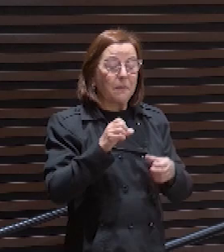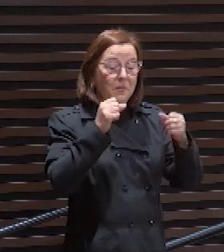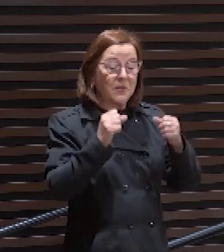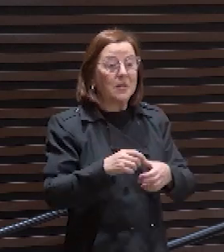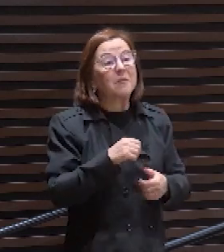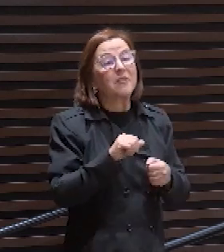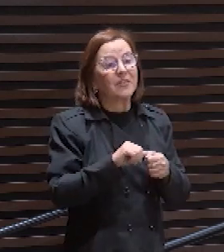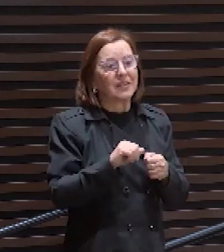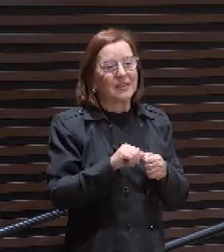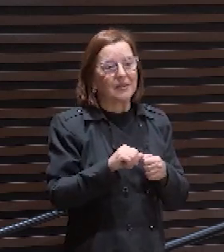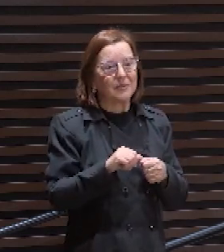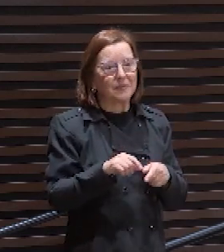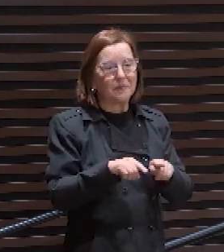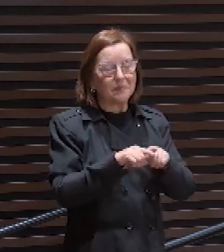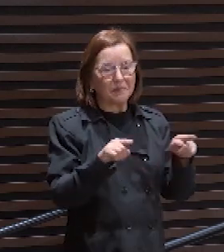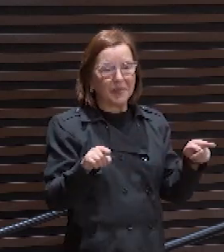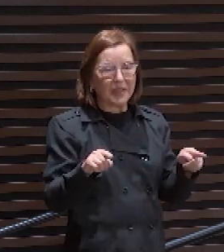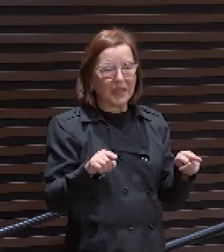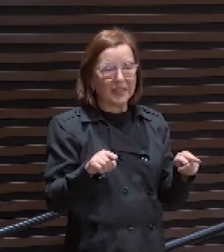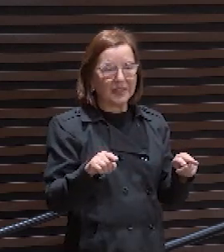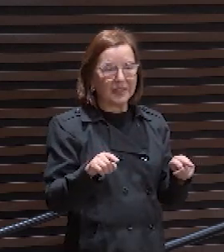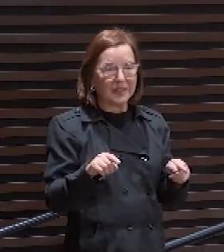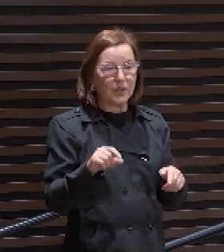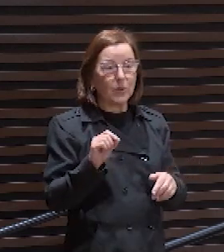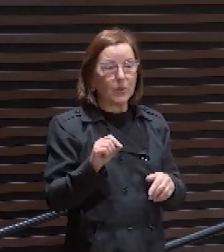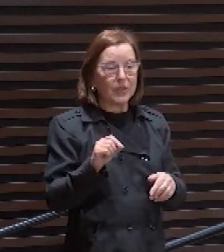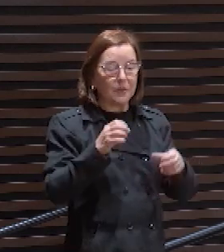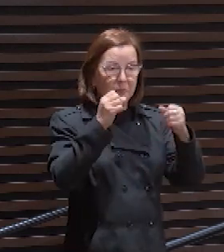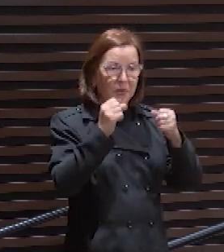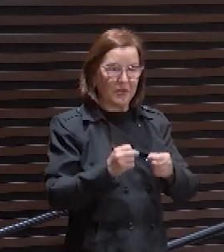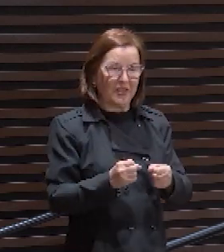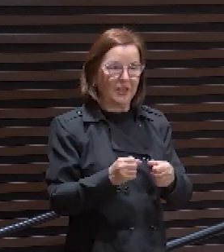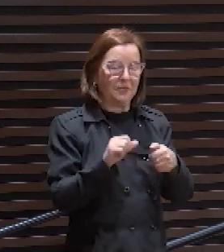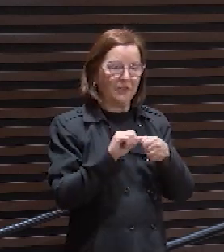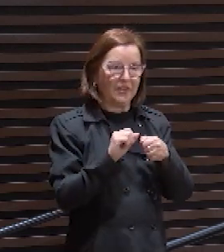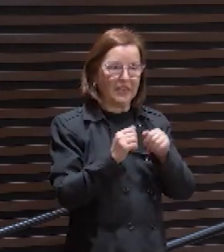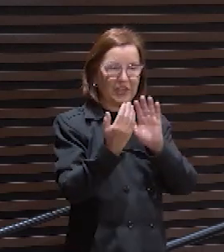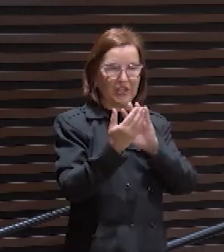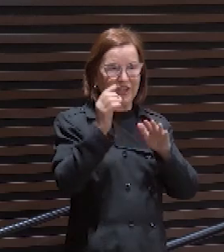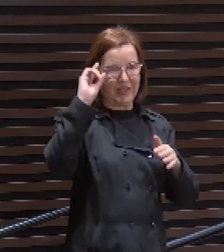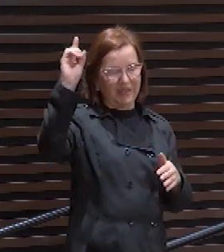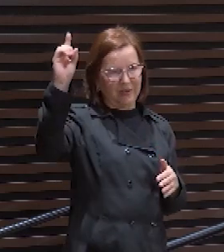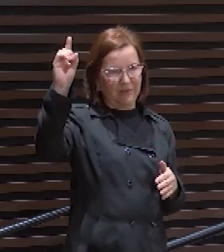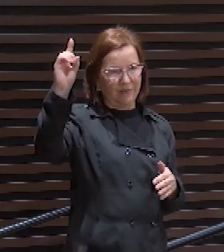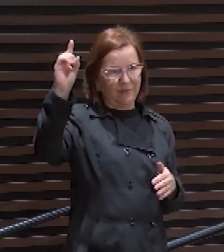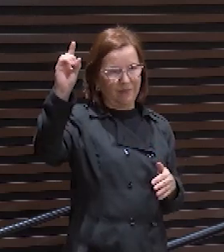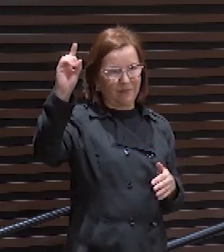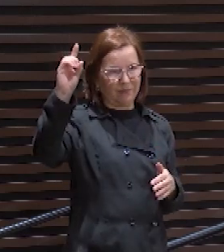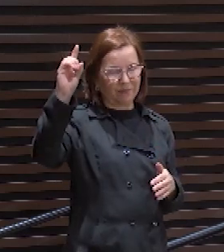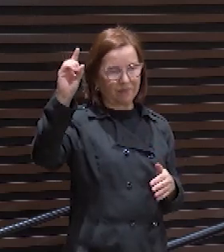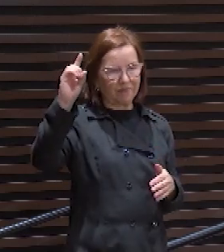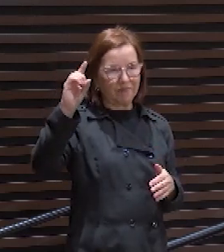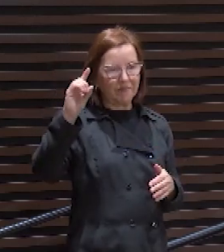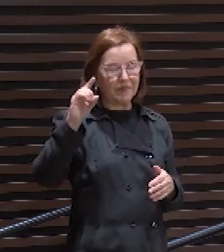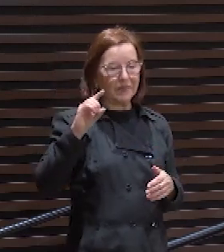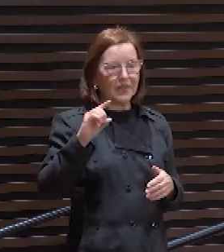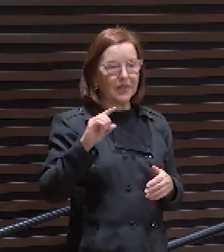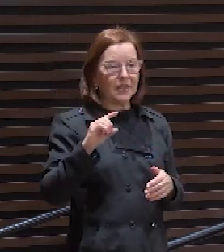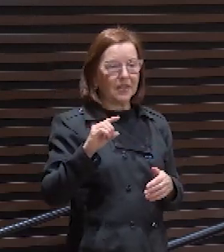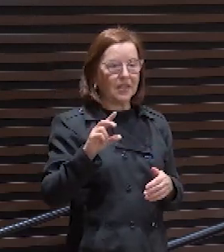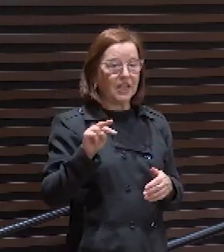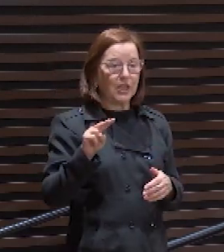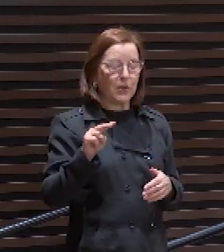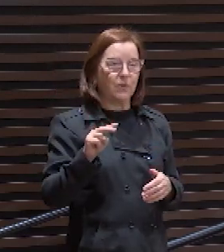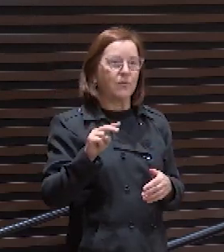Porém, o que o homem deve fazer diante de Deus? Nas palavras de Jesus, ele deve buscar a paz. Como?